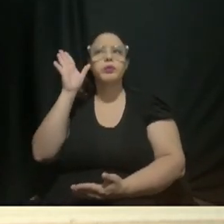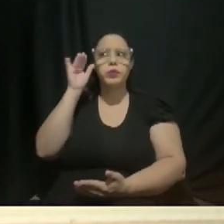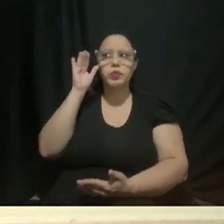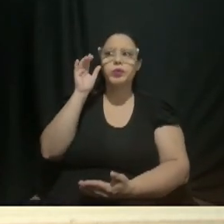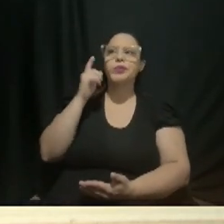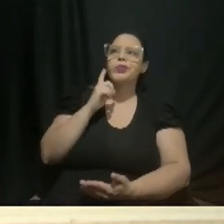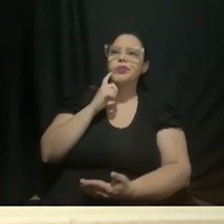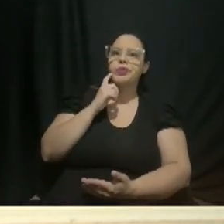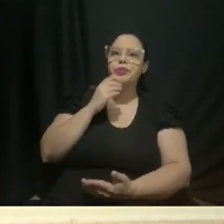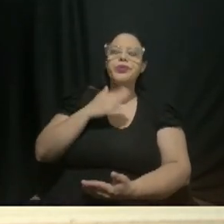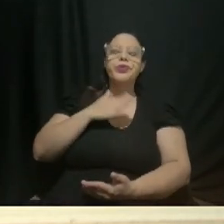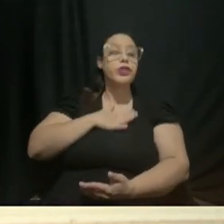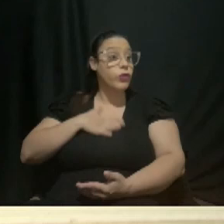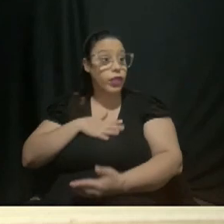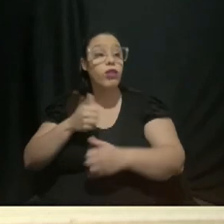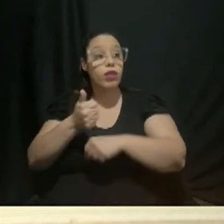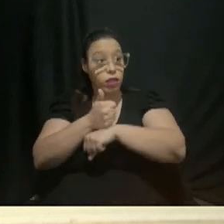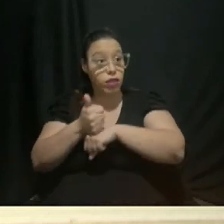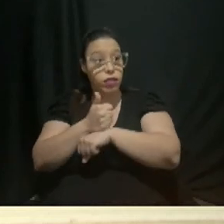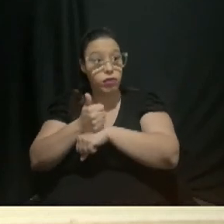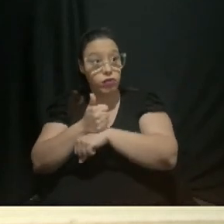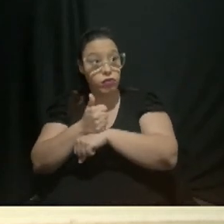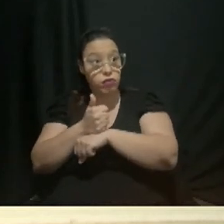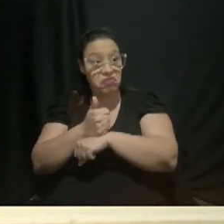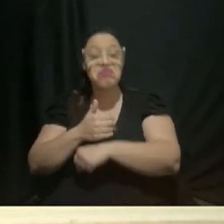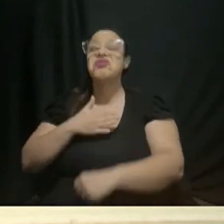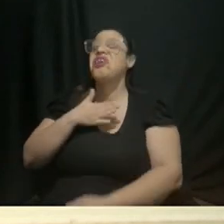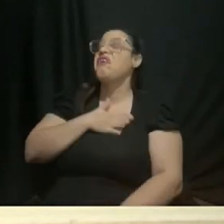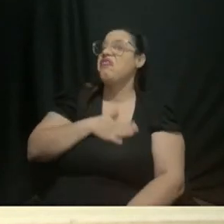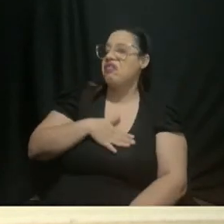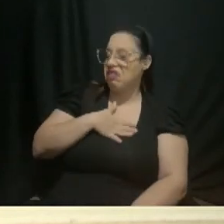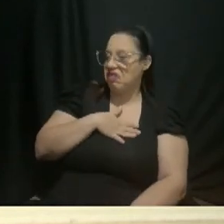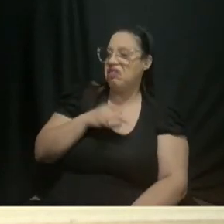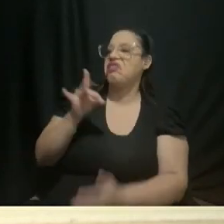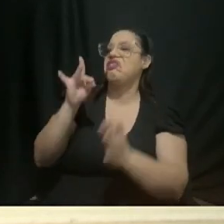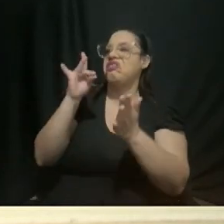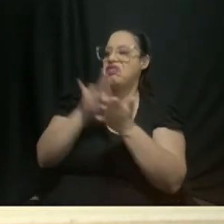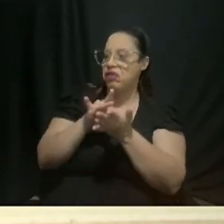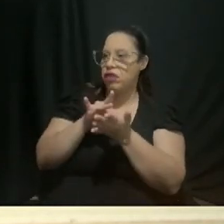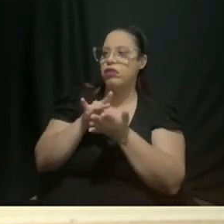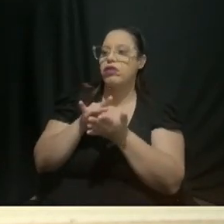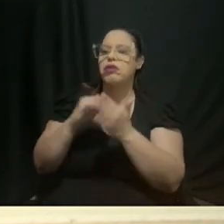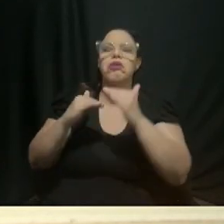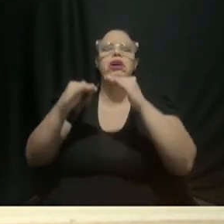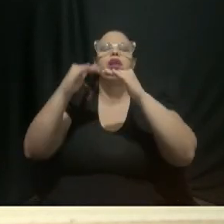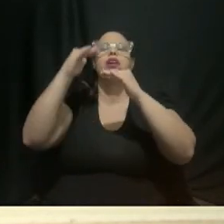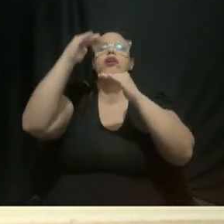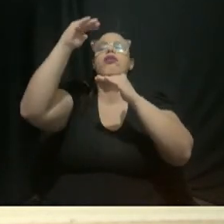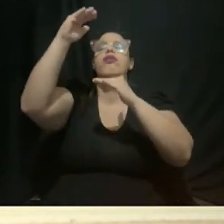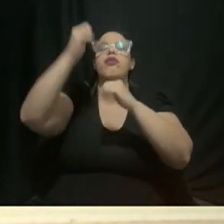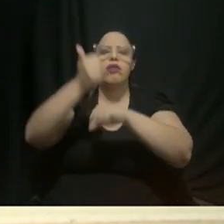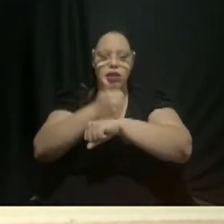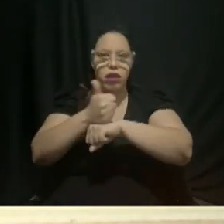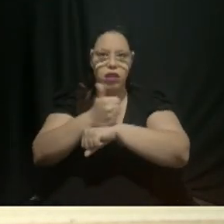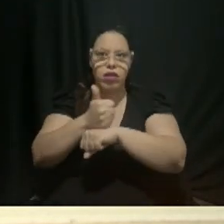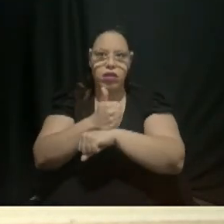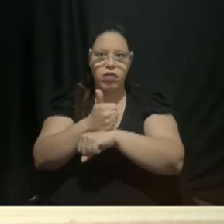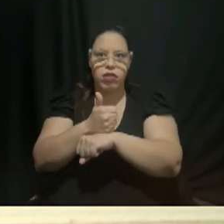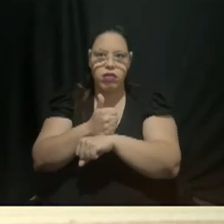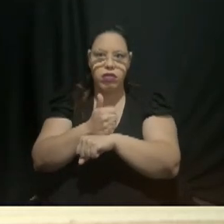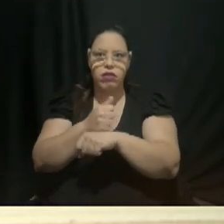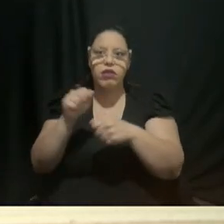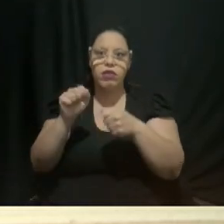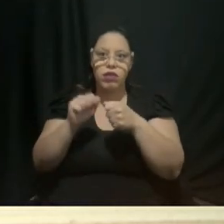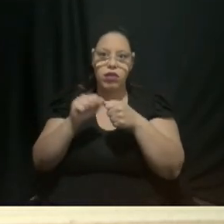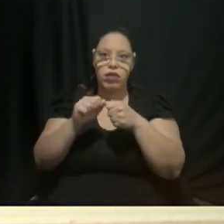profissão? Eu gosto, de verdade, assim, e eu busco, assim, crescer na profissão mesmo, né? Que legal, eu já comecei a fazer, queria fazer técnica em nutrição, que